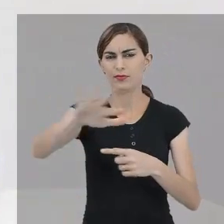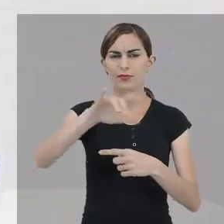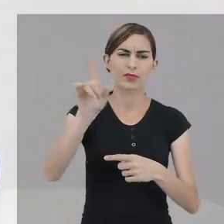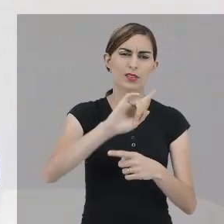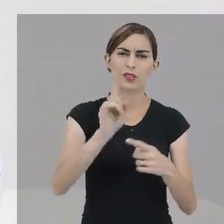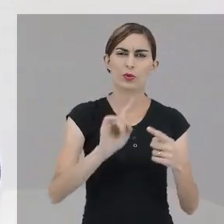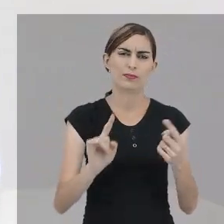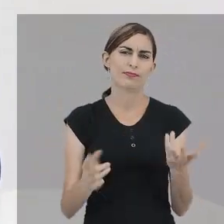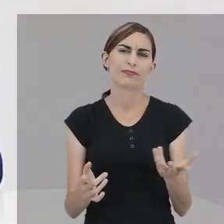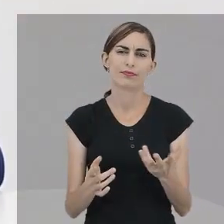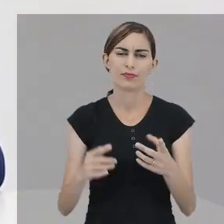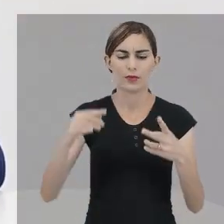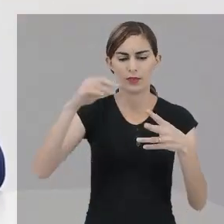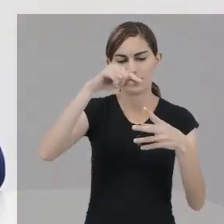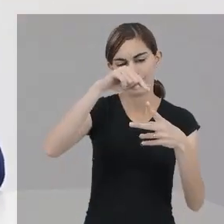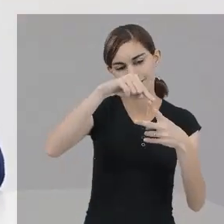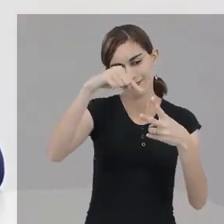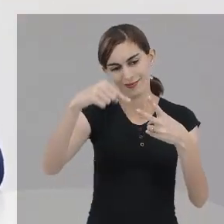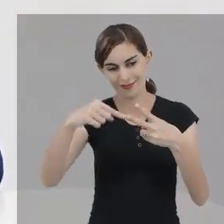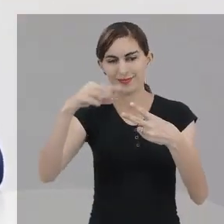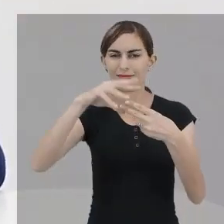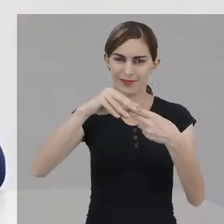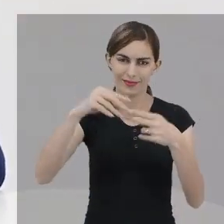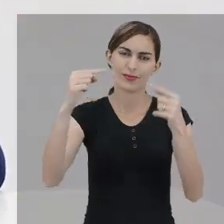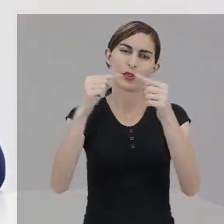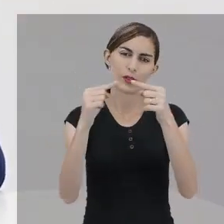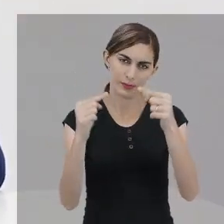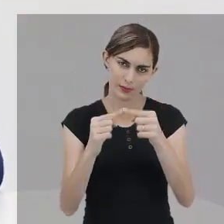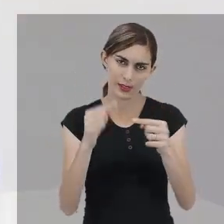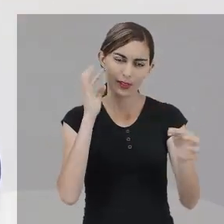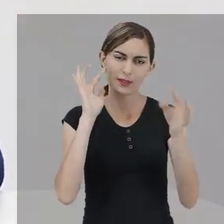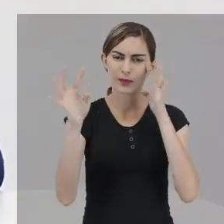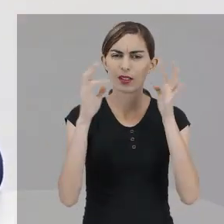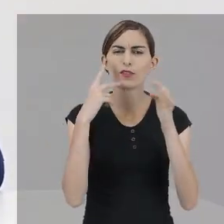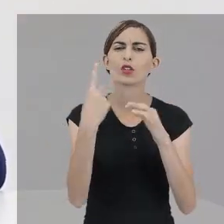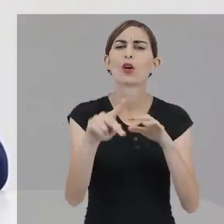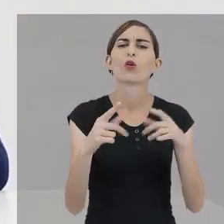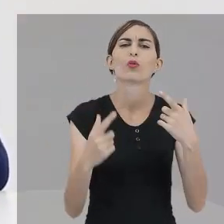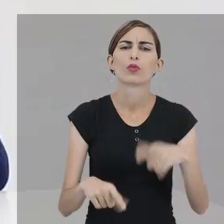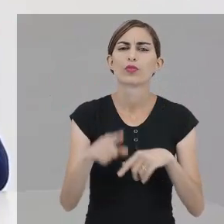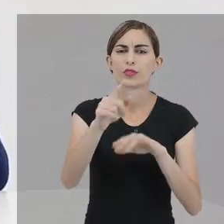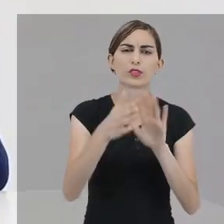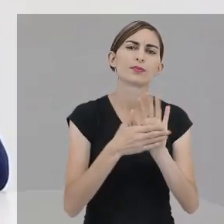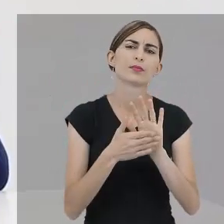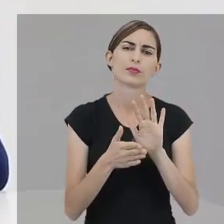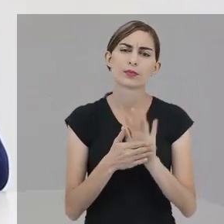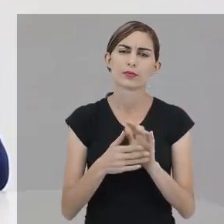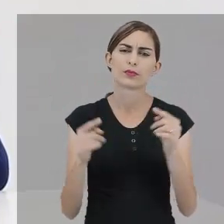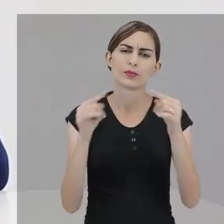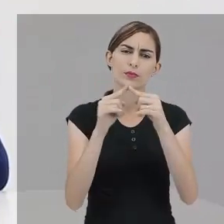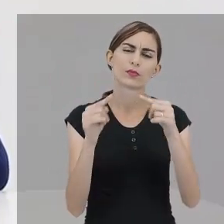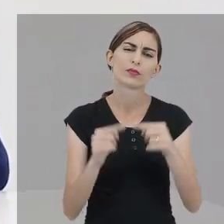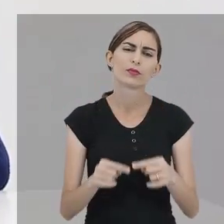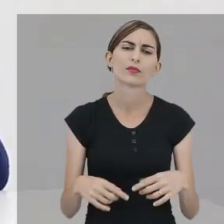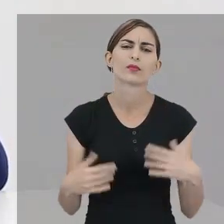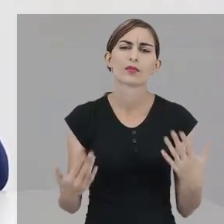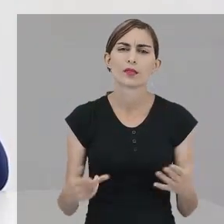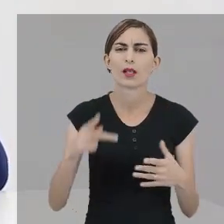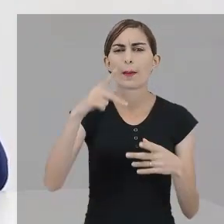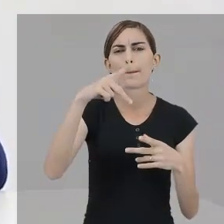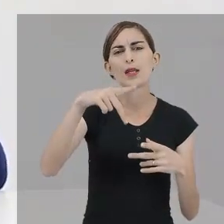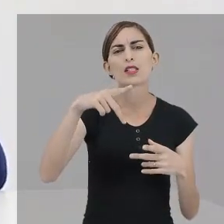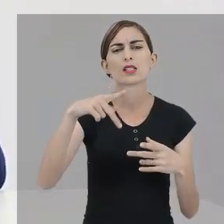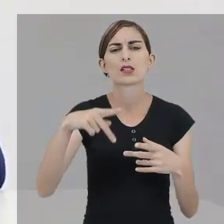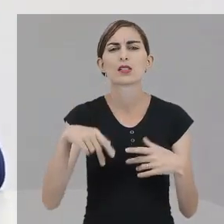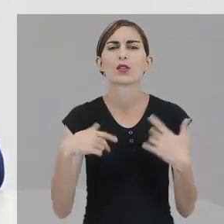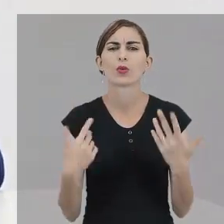se encaixar entre moda e tendência. Reflita aí, onde você acha que essa proposta se encaixa? E